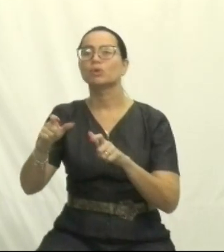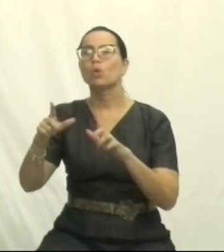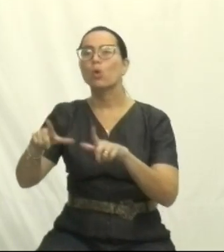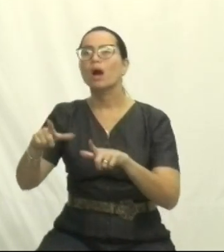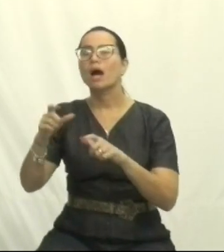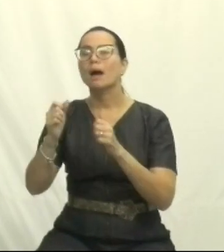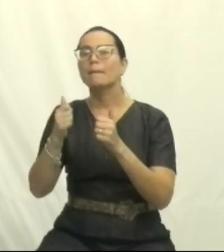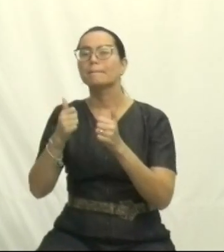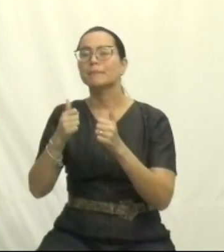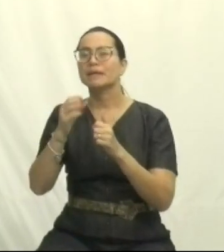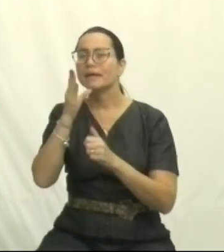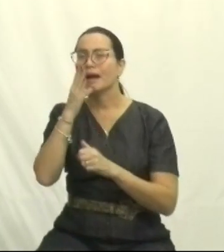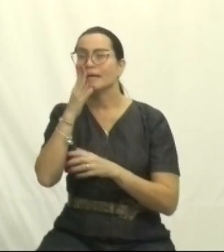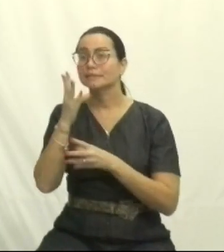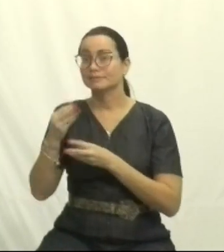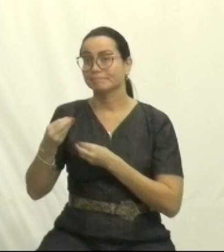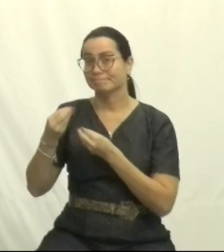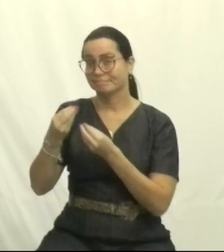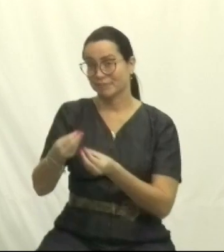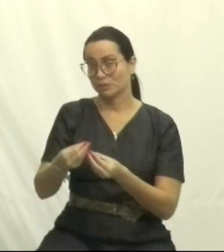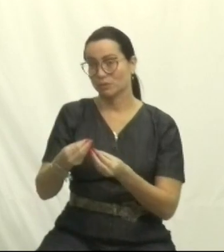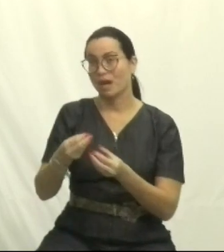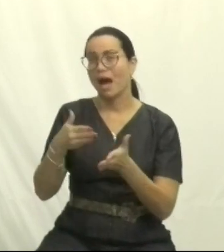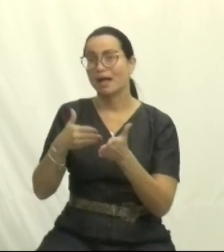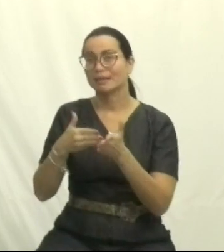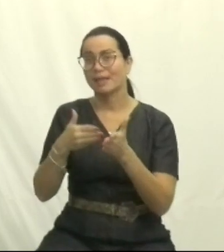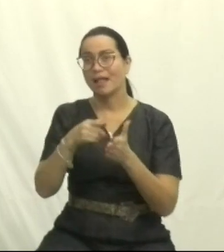padaria Silvano, ali, para quem conhece.